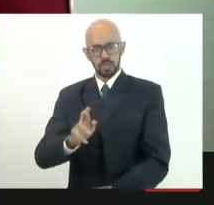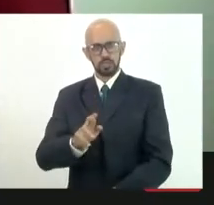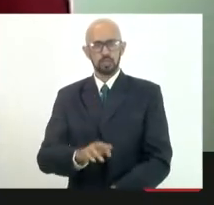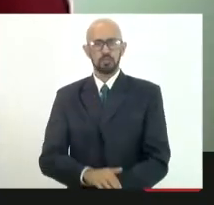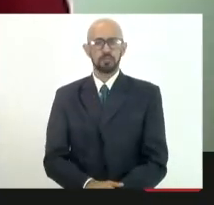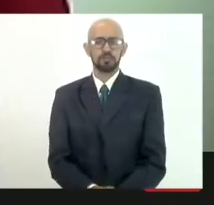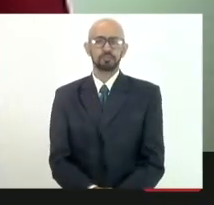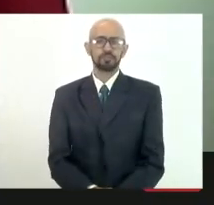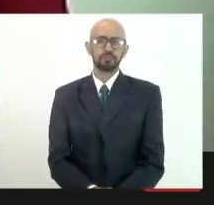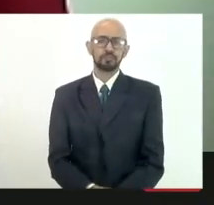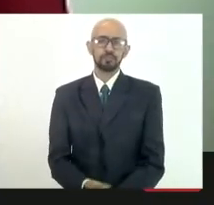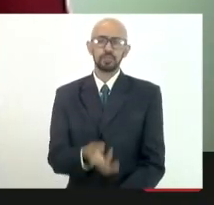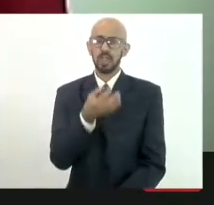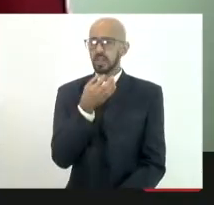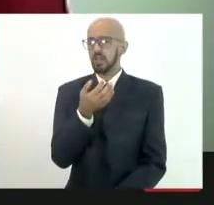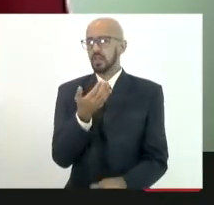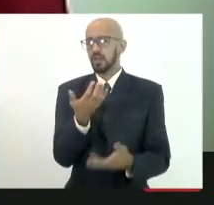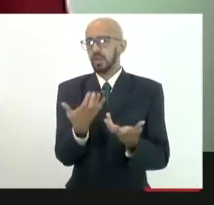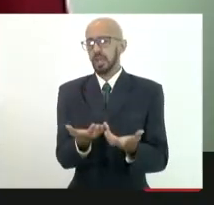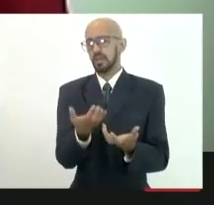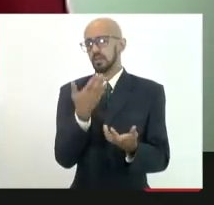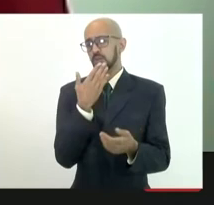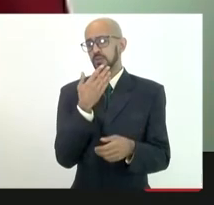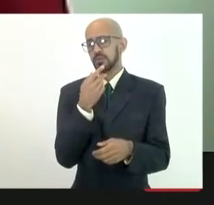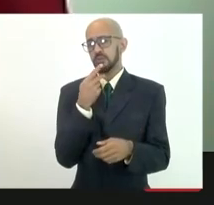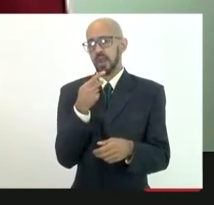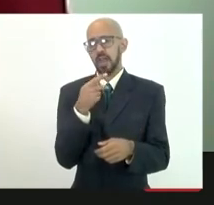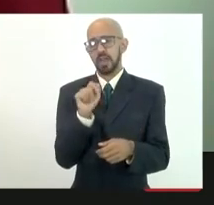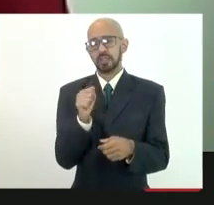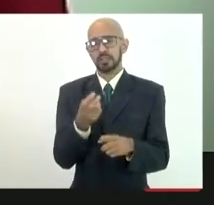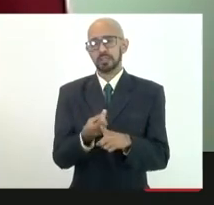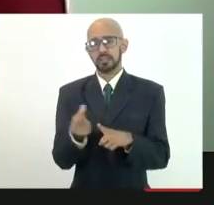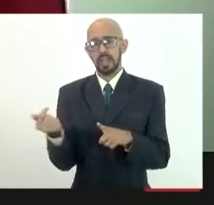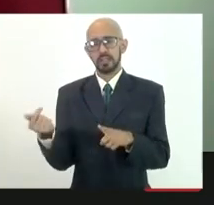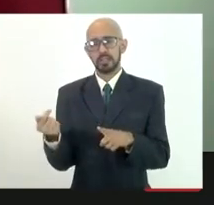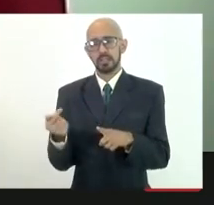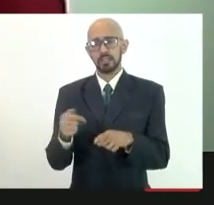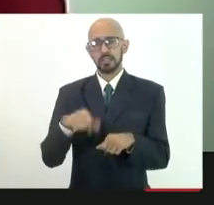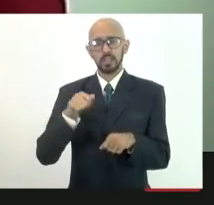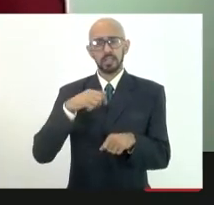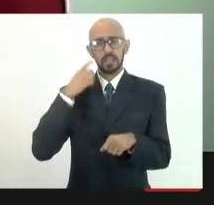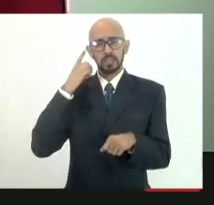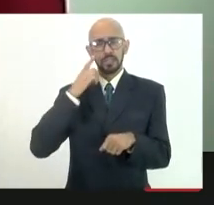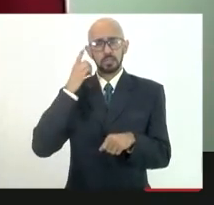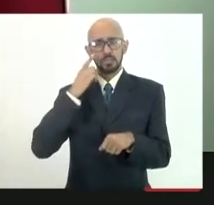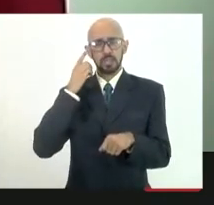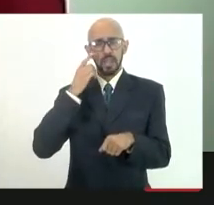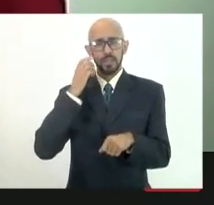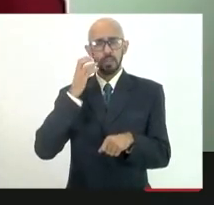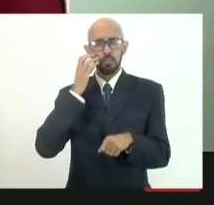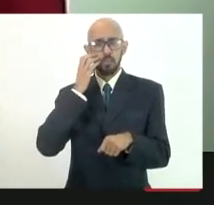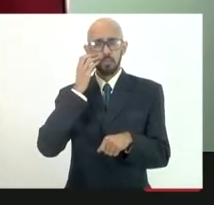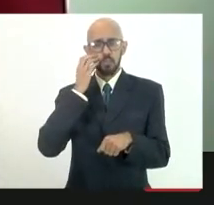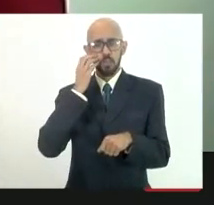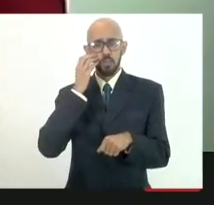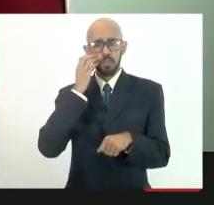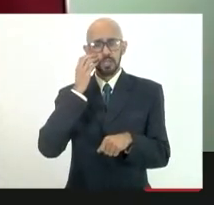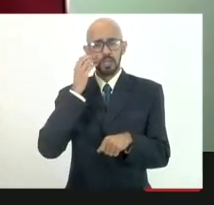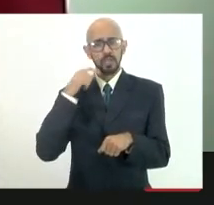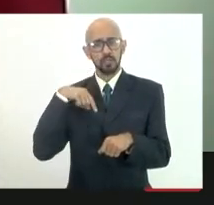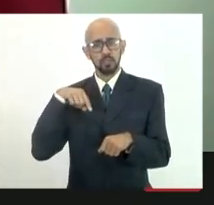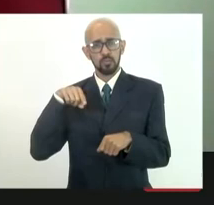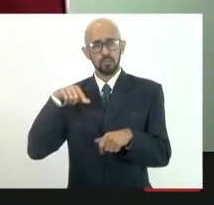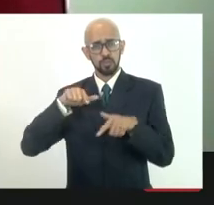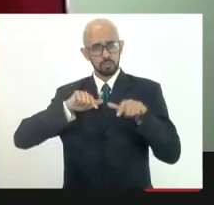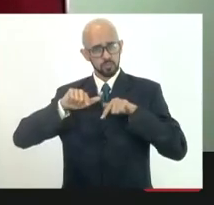Quero justificar a saída da deputada Mônica Francisco, que foi cumprir uma outra agenda. Vou passar